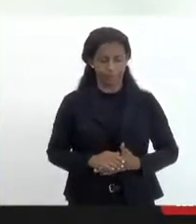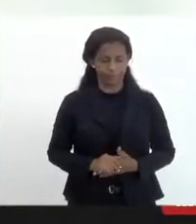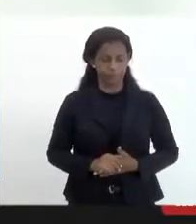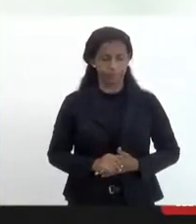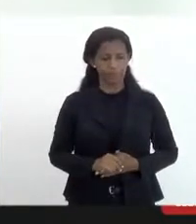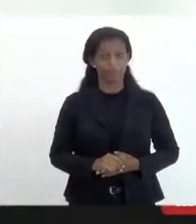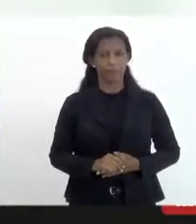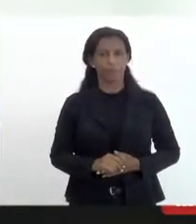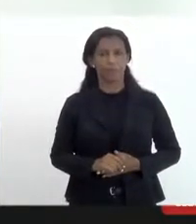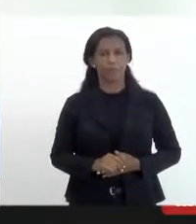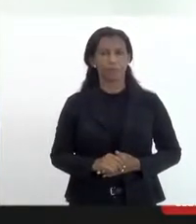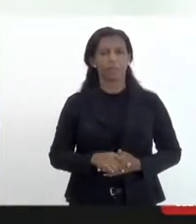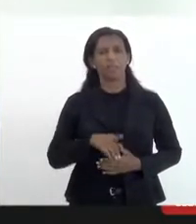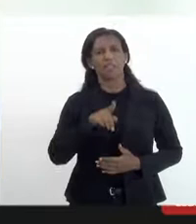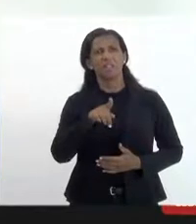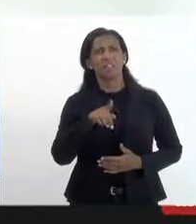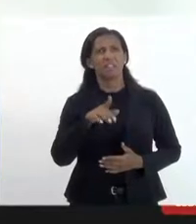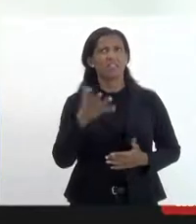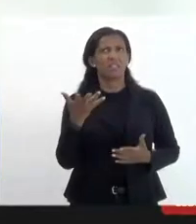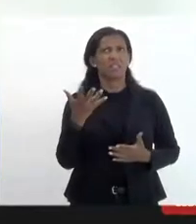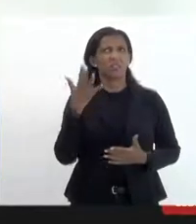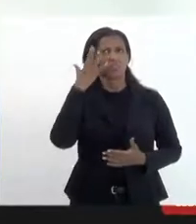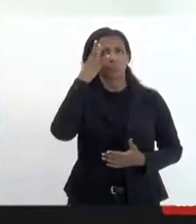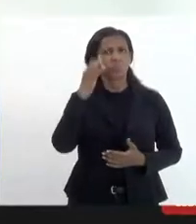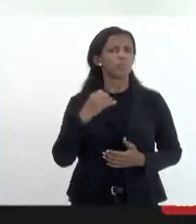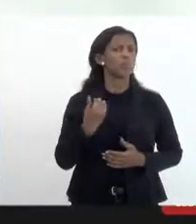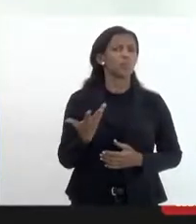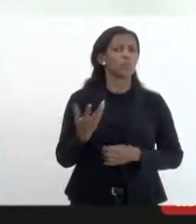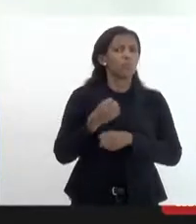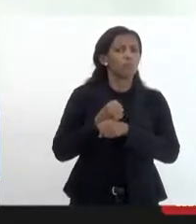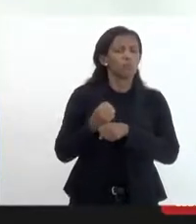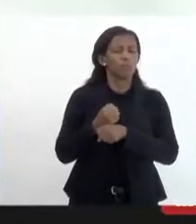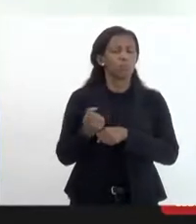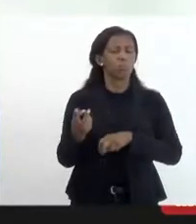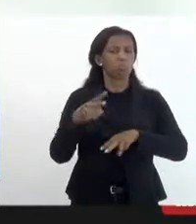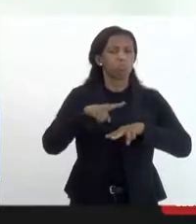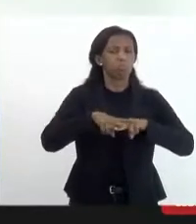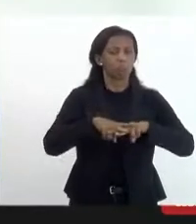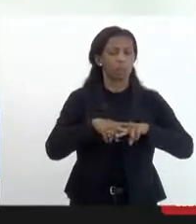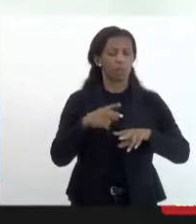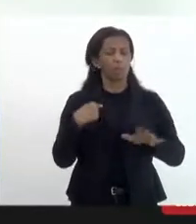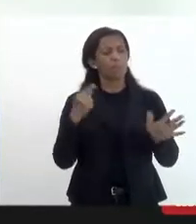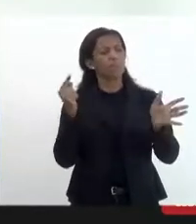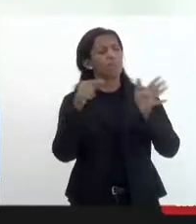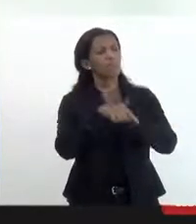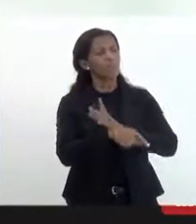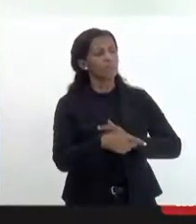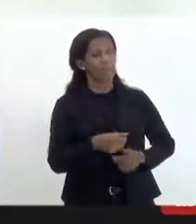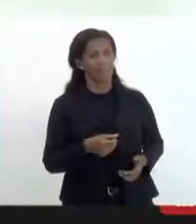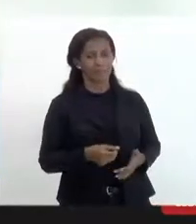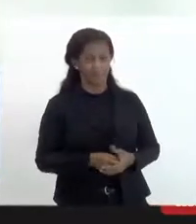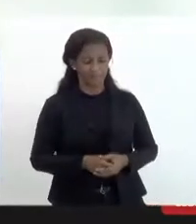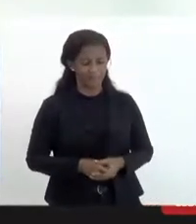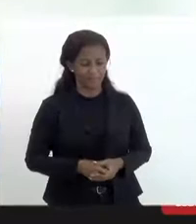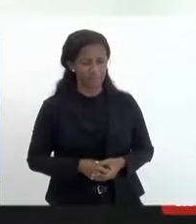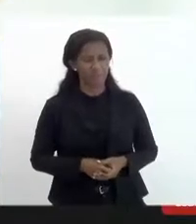Ele foi condenado e ia puxar não sei quantos anos de cadeia. Aí perguntaram para ele, o repórter,